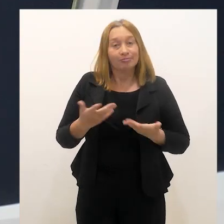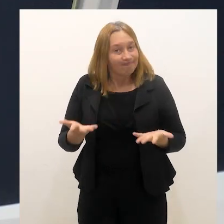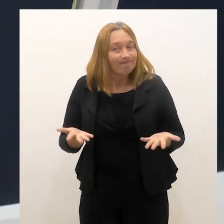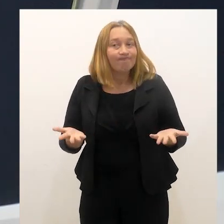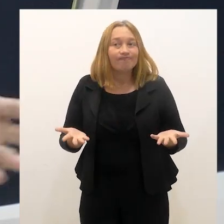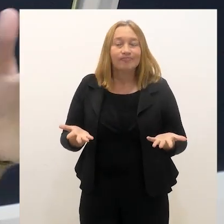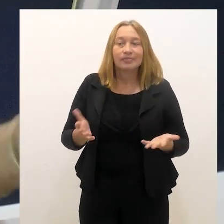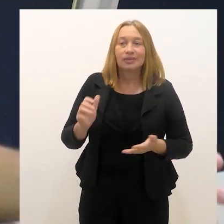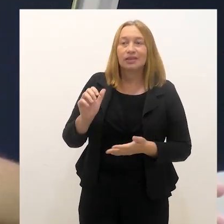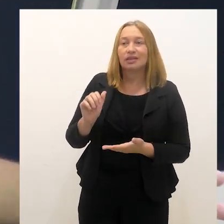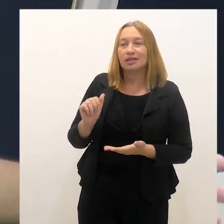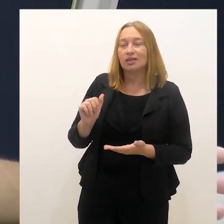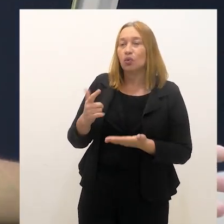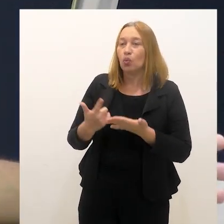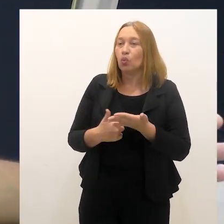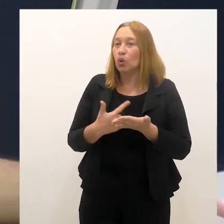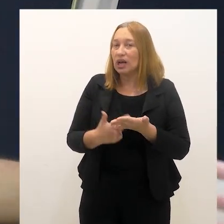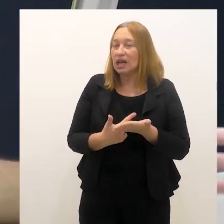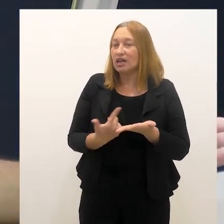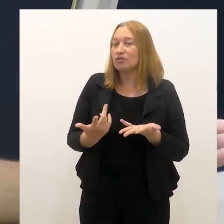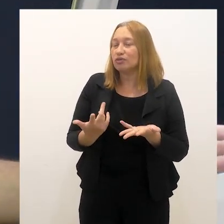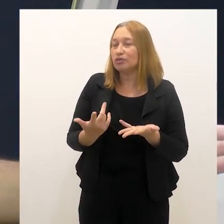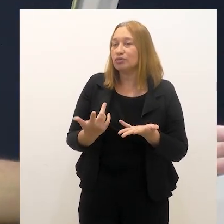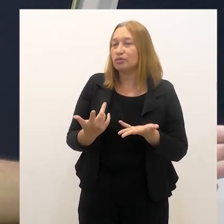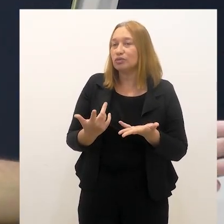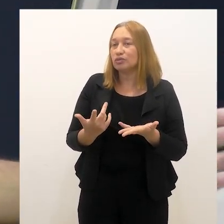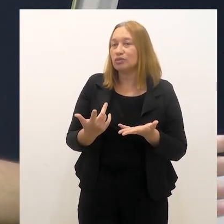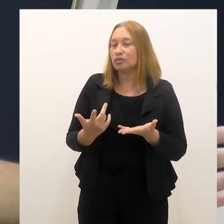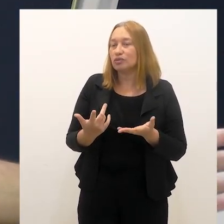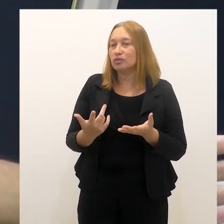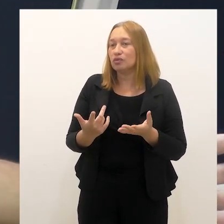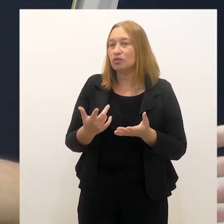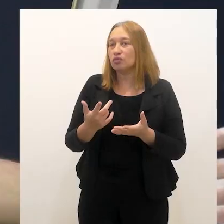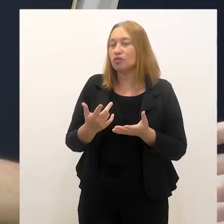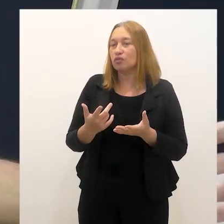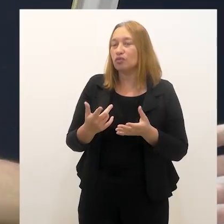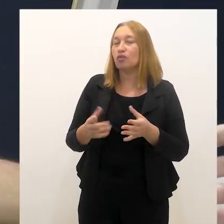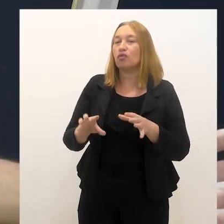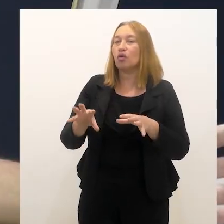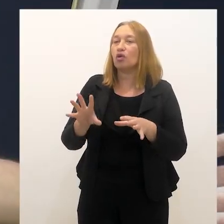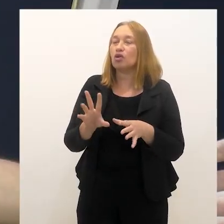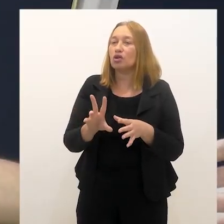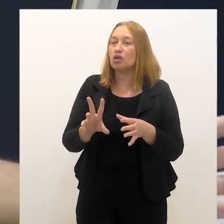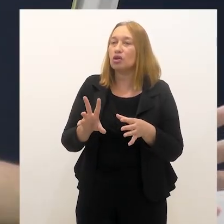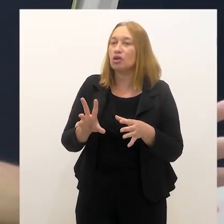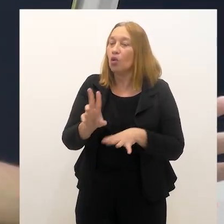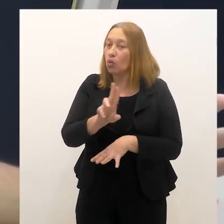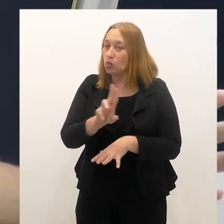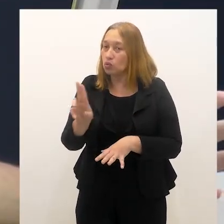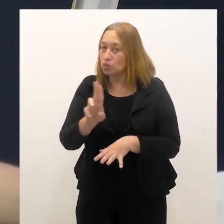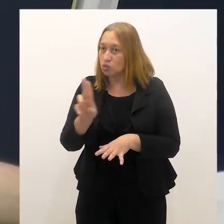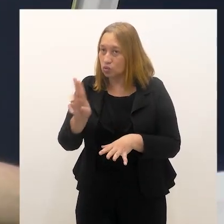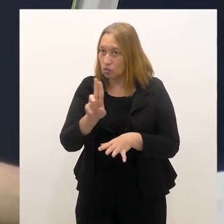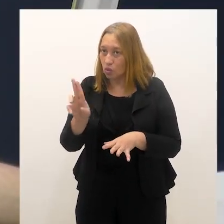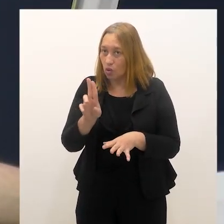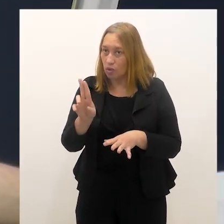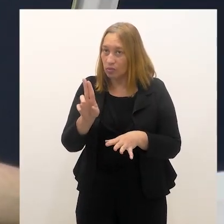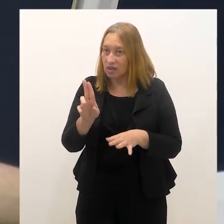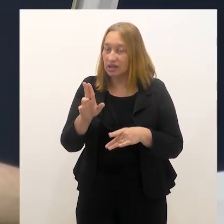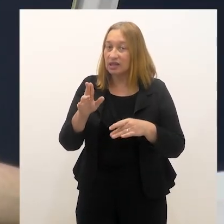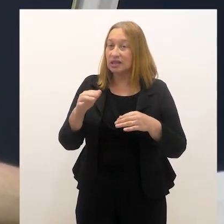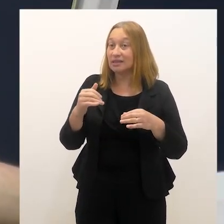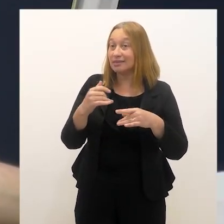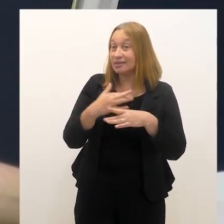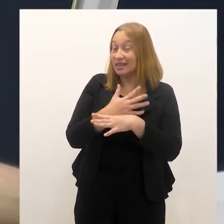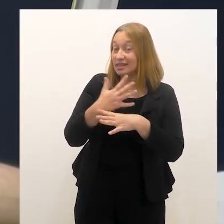E aí é isso, a Armada Histórica vem do nome da sociedade secreta que